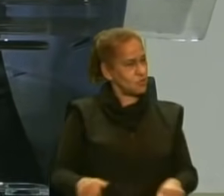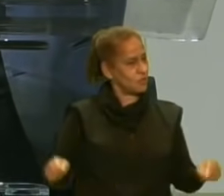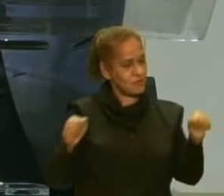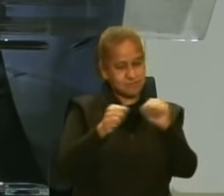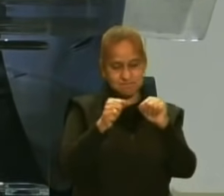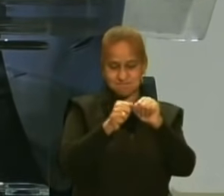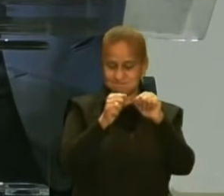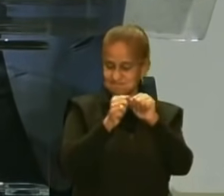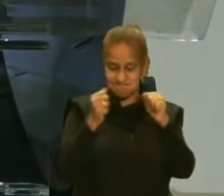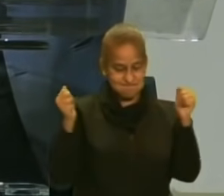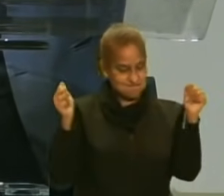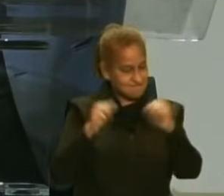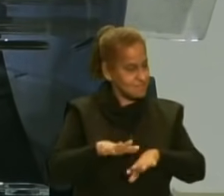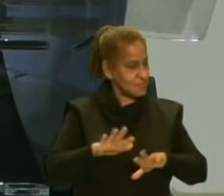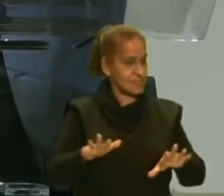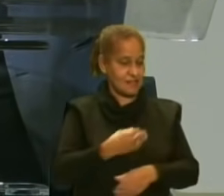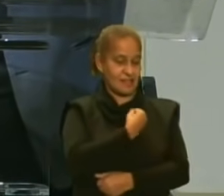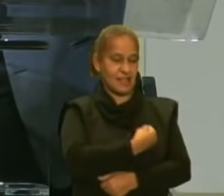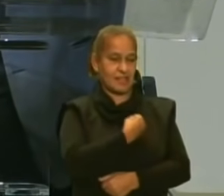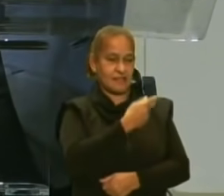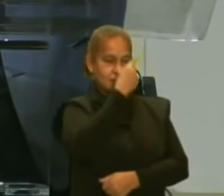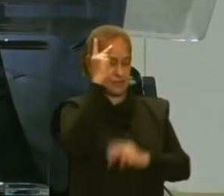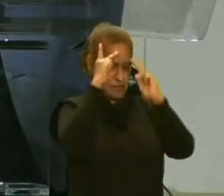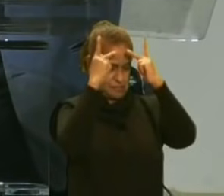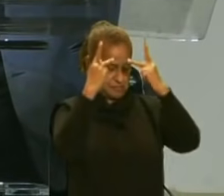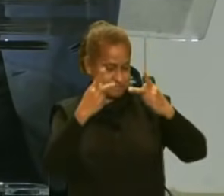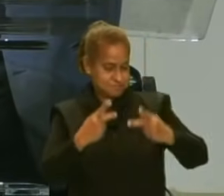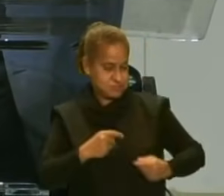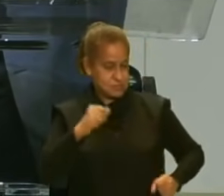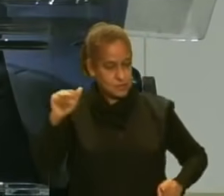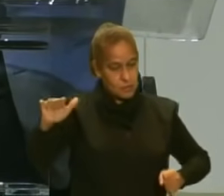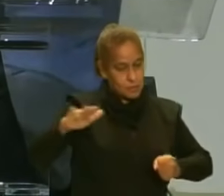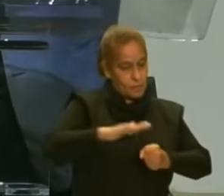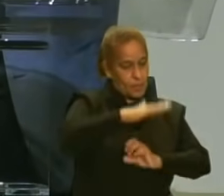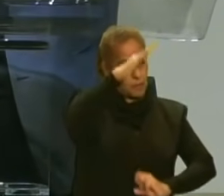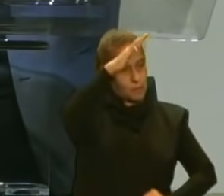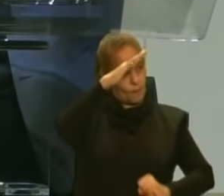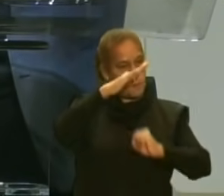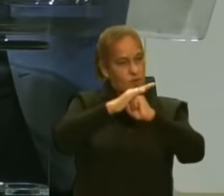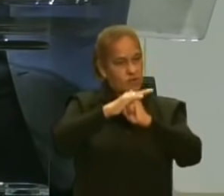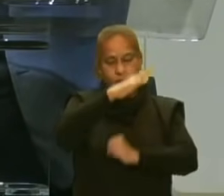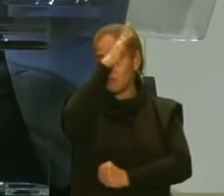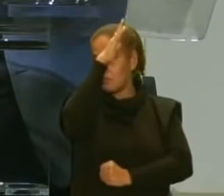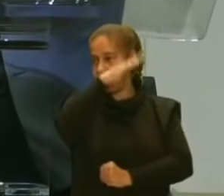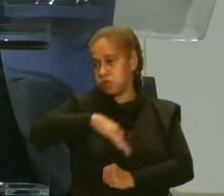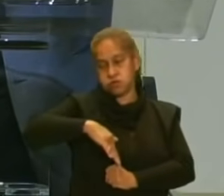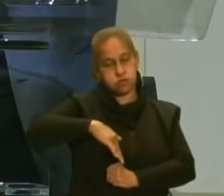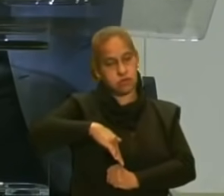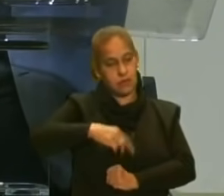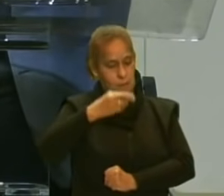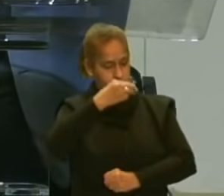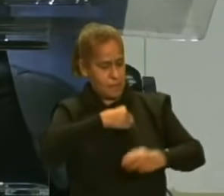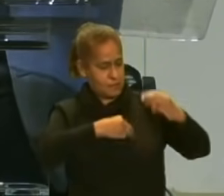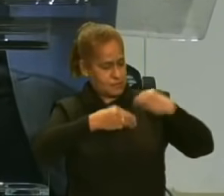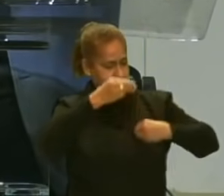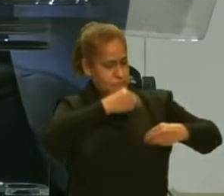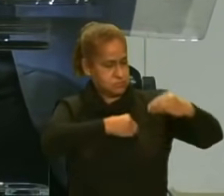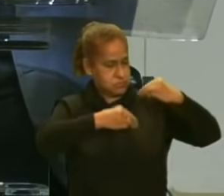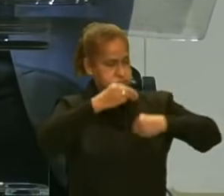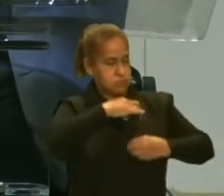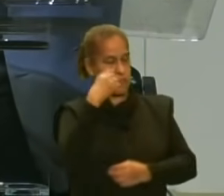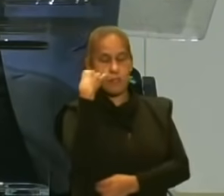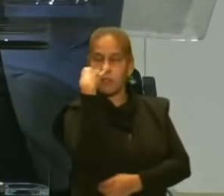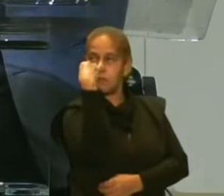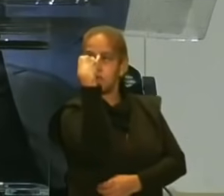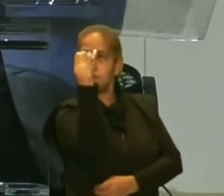feitas. E a vida deles se encheu de toda espécie de perversidade, pecado,